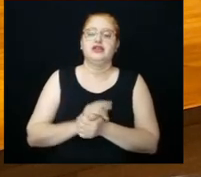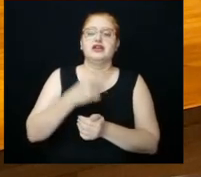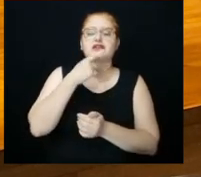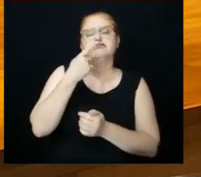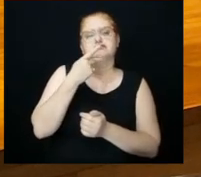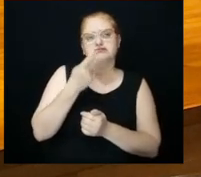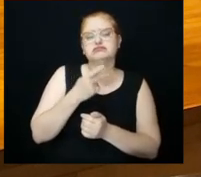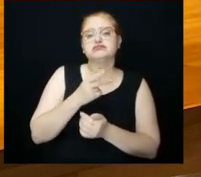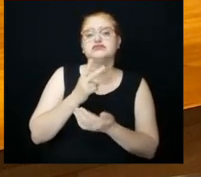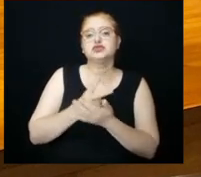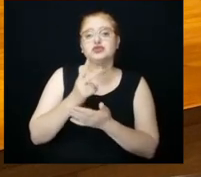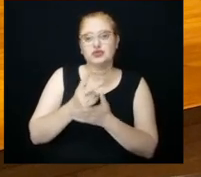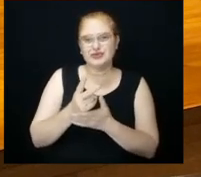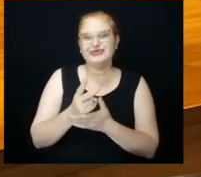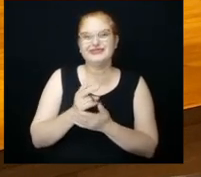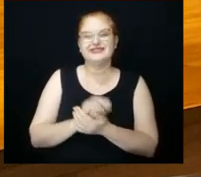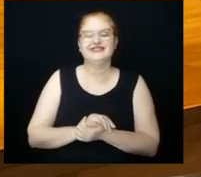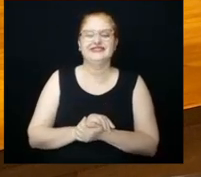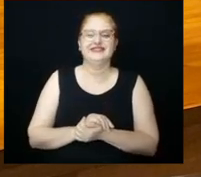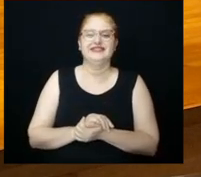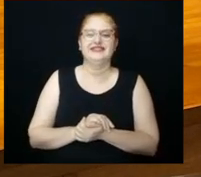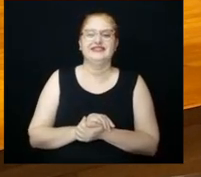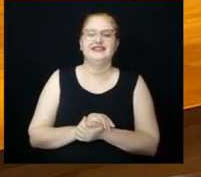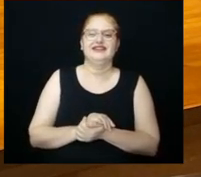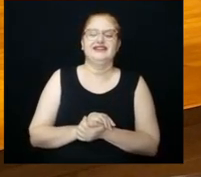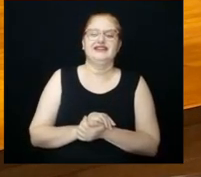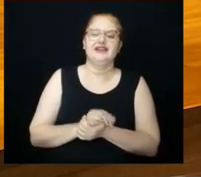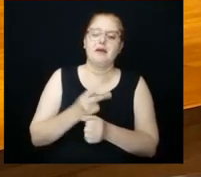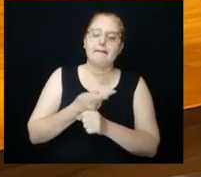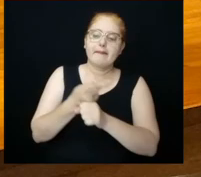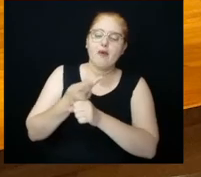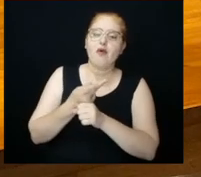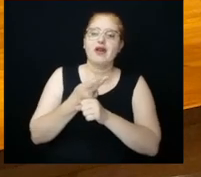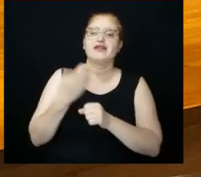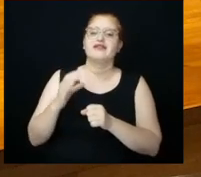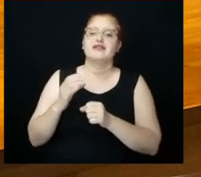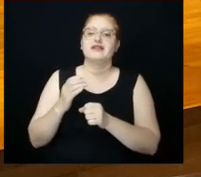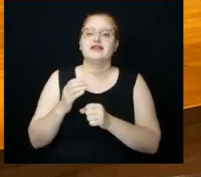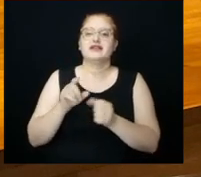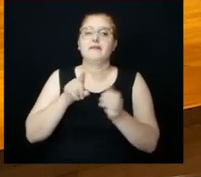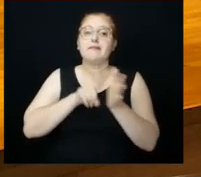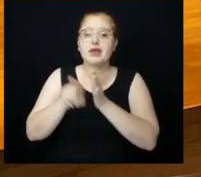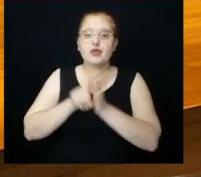que ele continua procurando na ciência as perguntas e